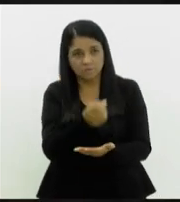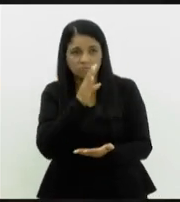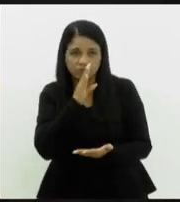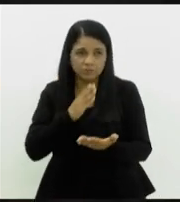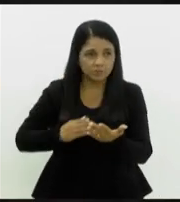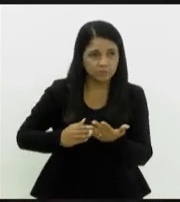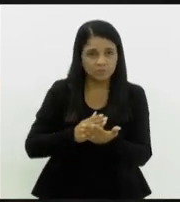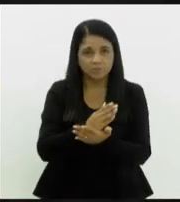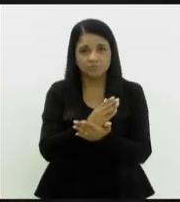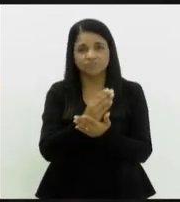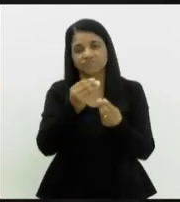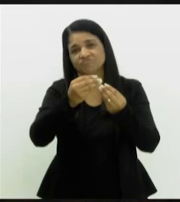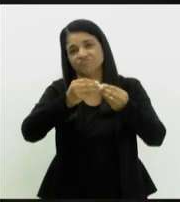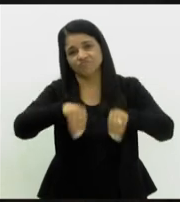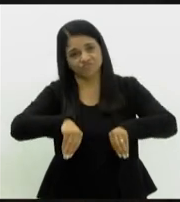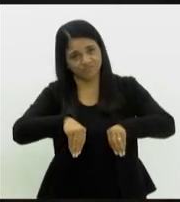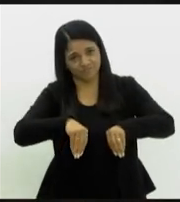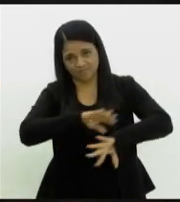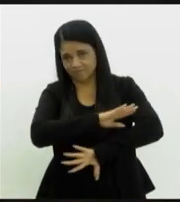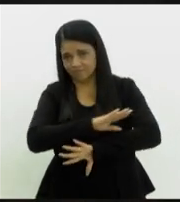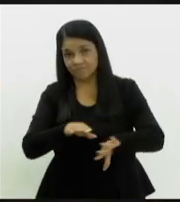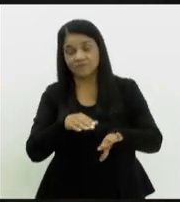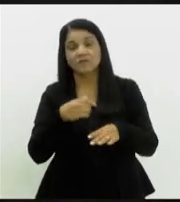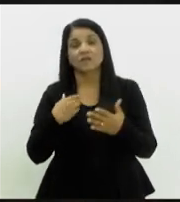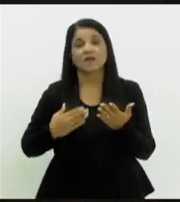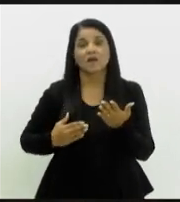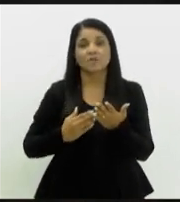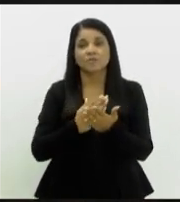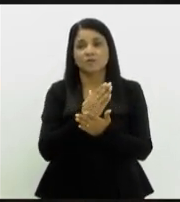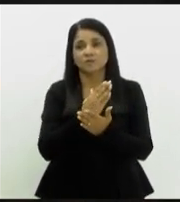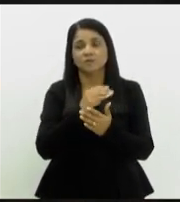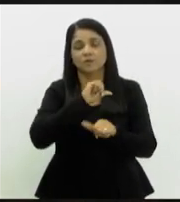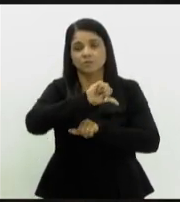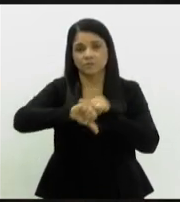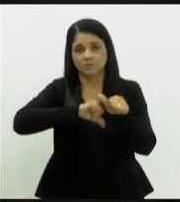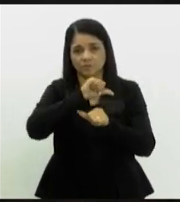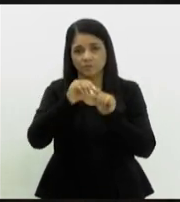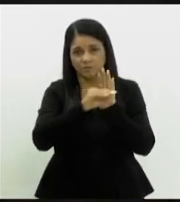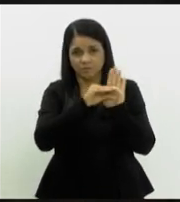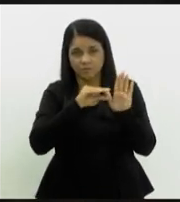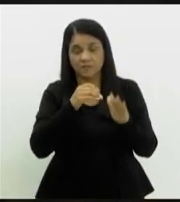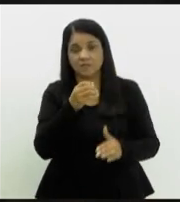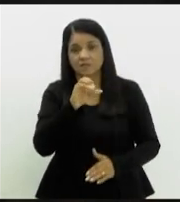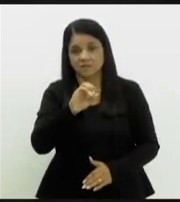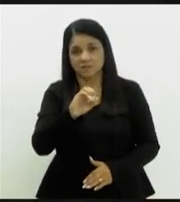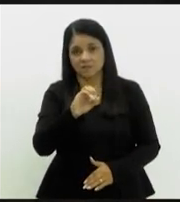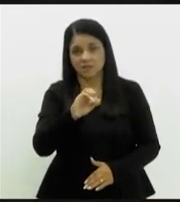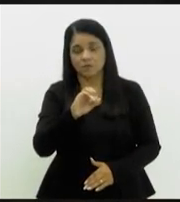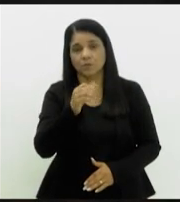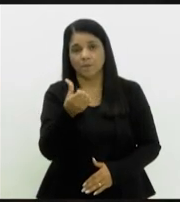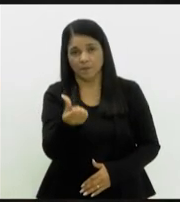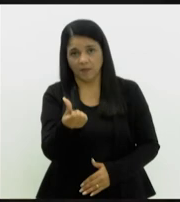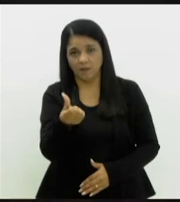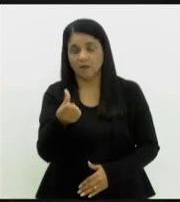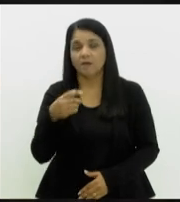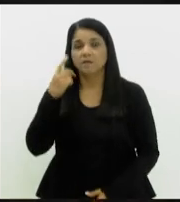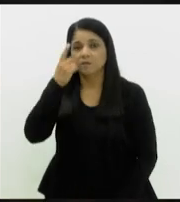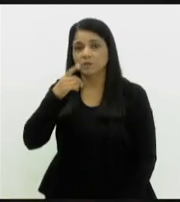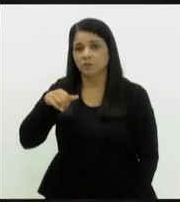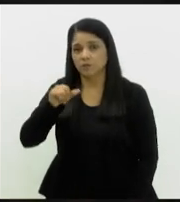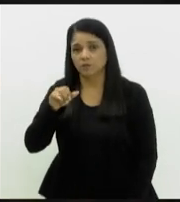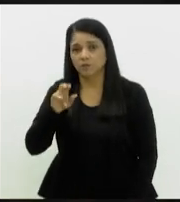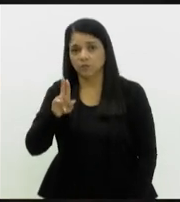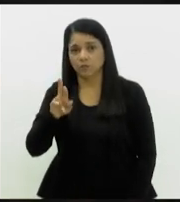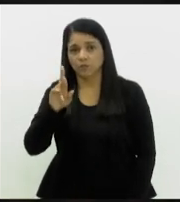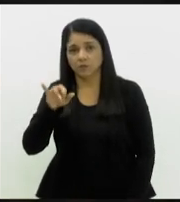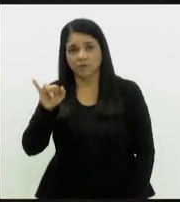estão, rejeitado. Aprovação da emenda modificativa número 06, deputado Yuri. Para